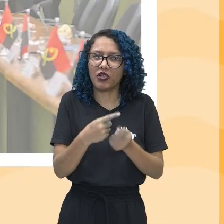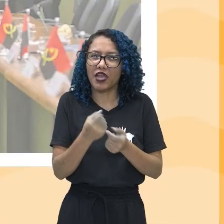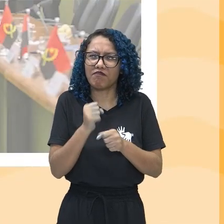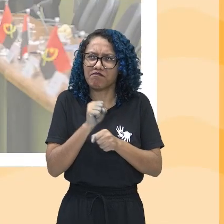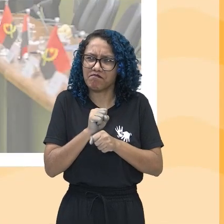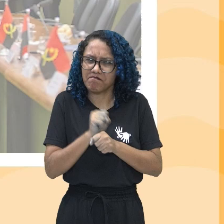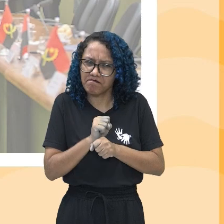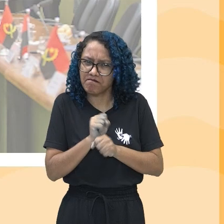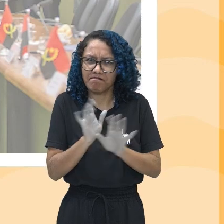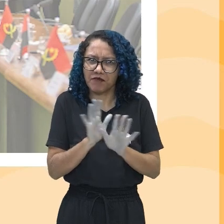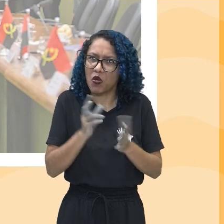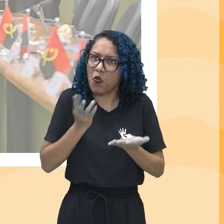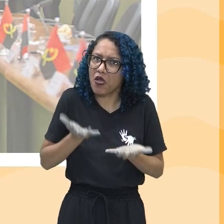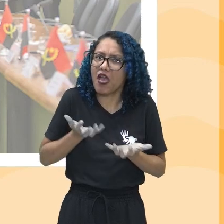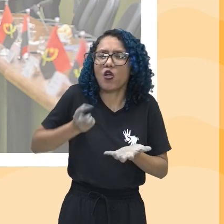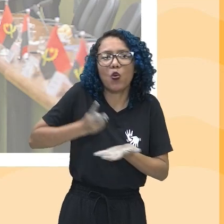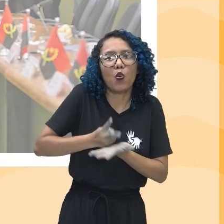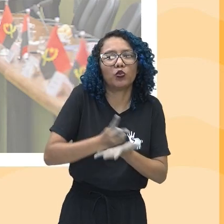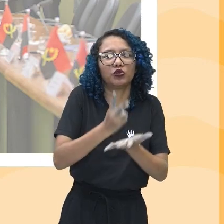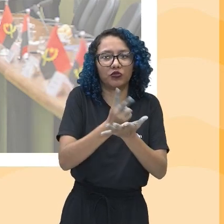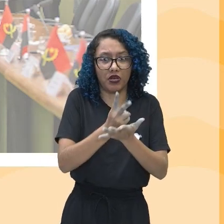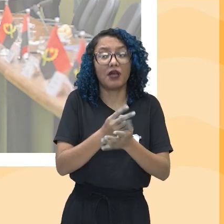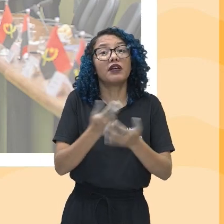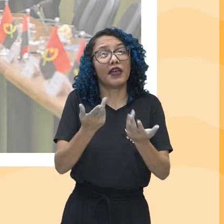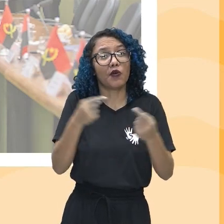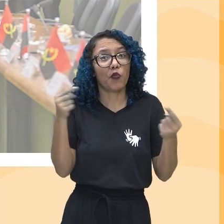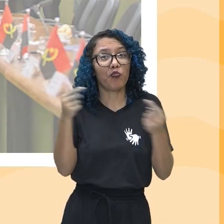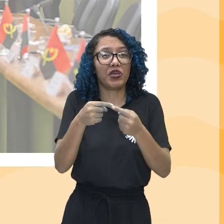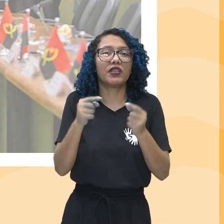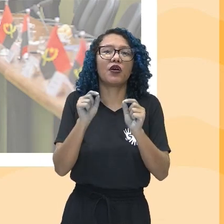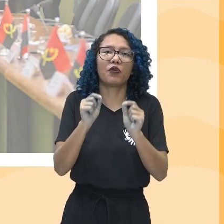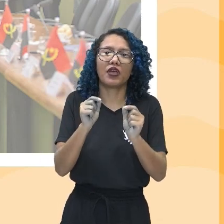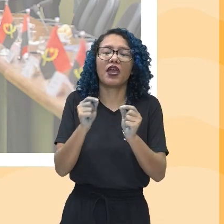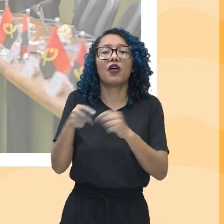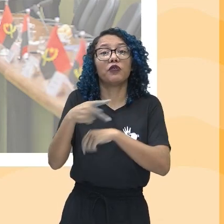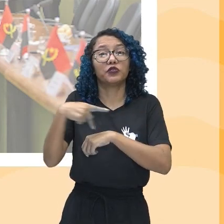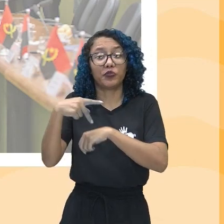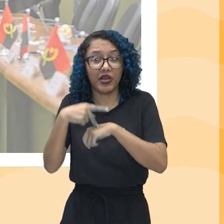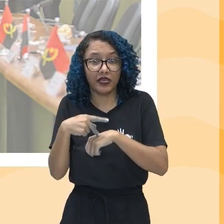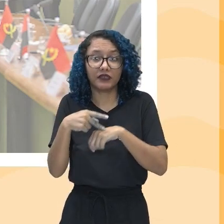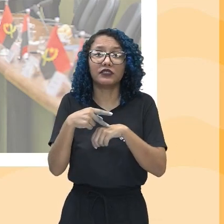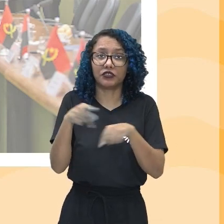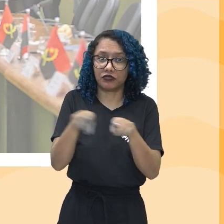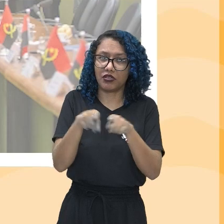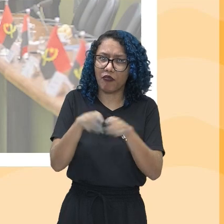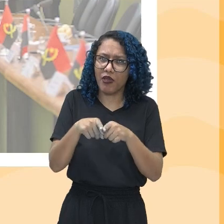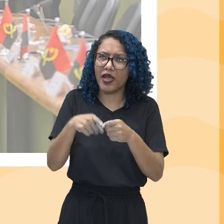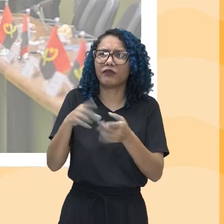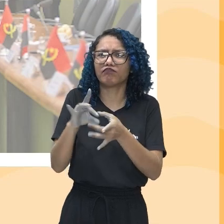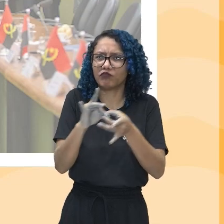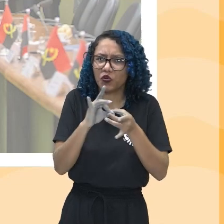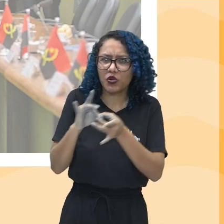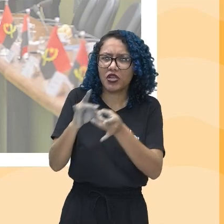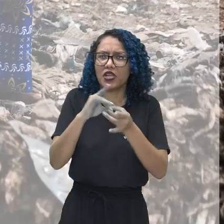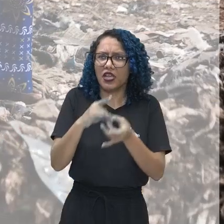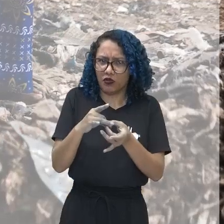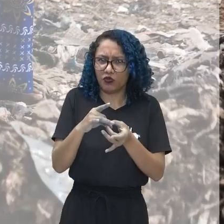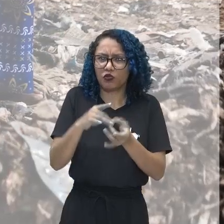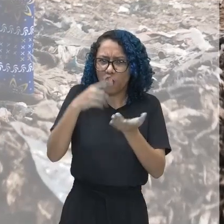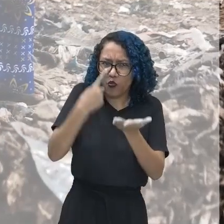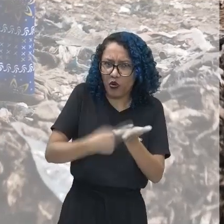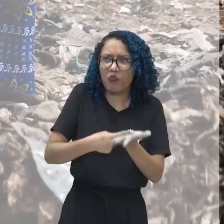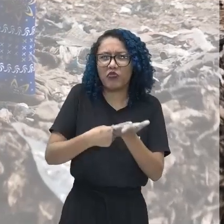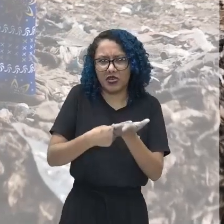também vale para os países. Trabalhando juntos, eles se comprometem ainda mais a alcançar objetivos comuns. E